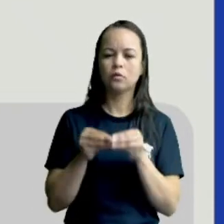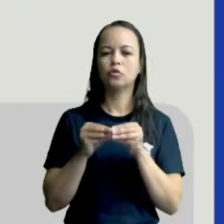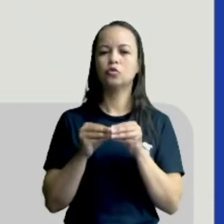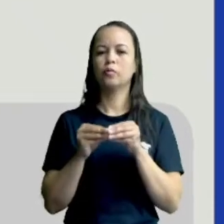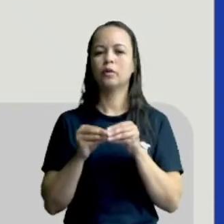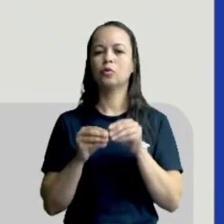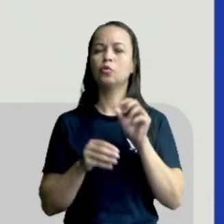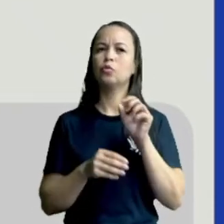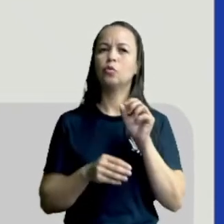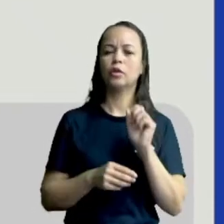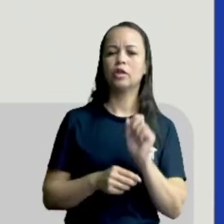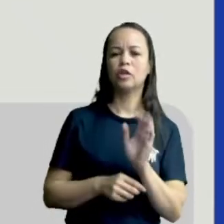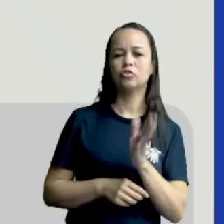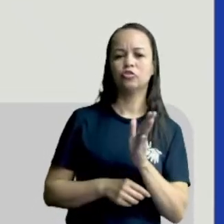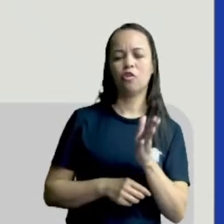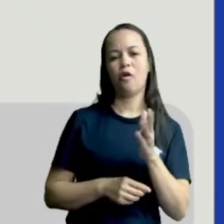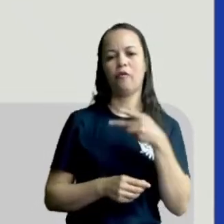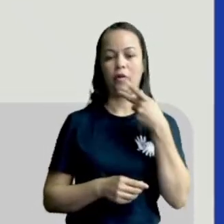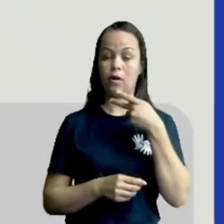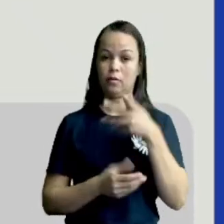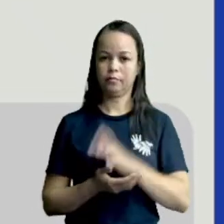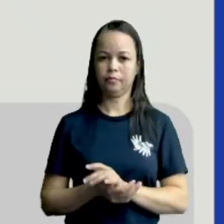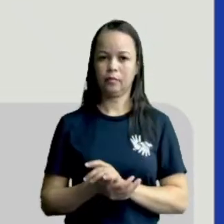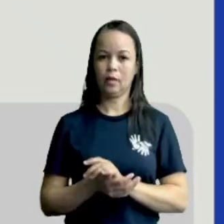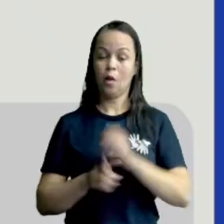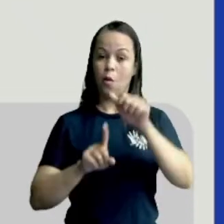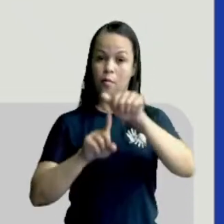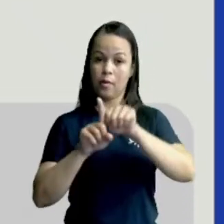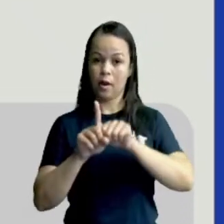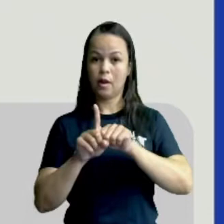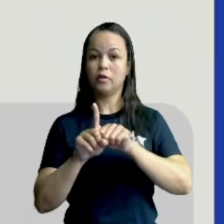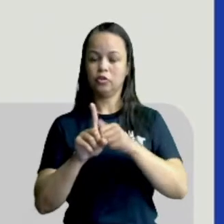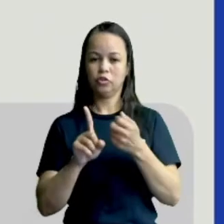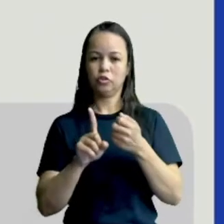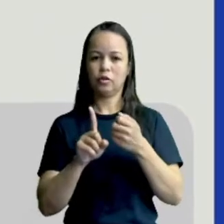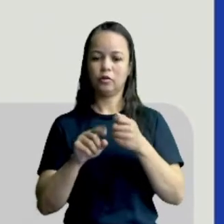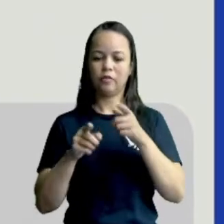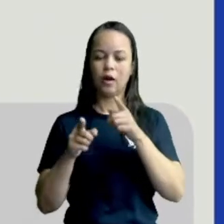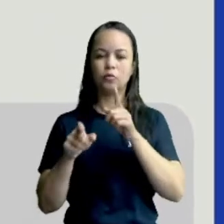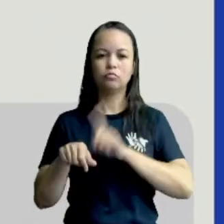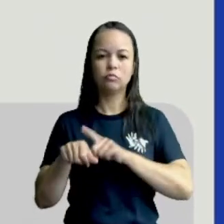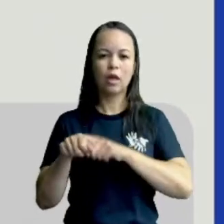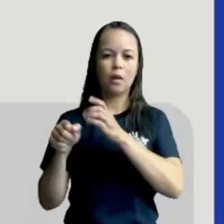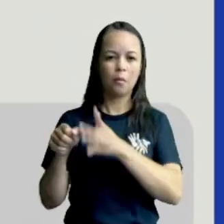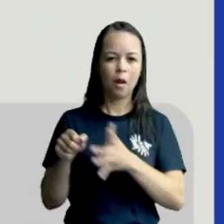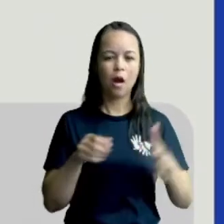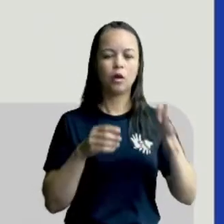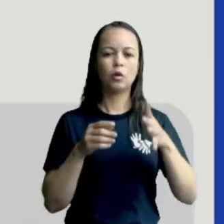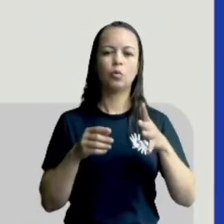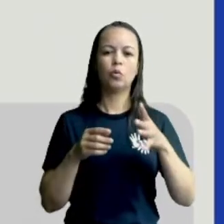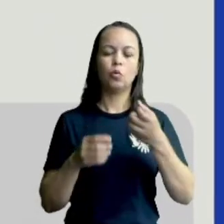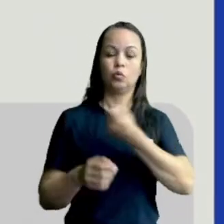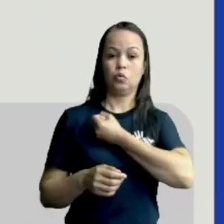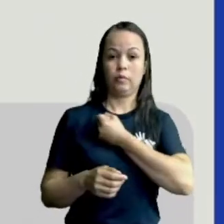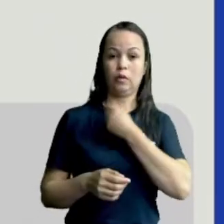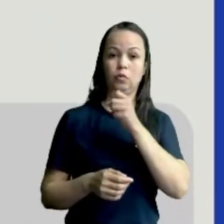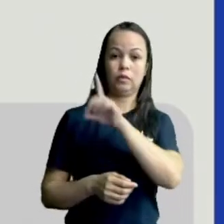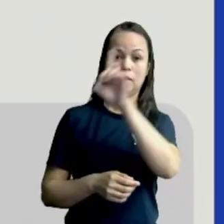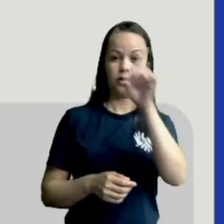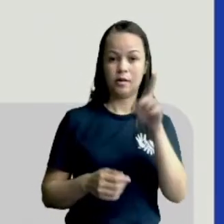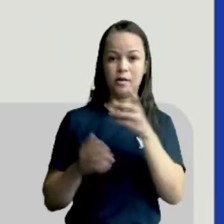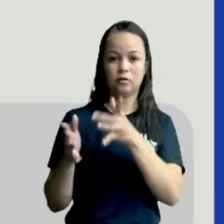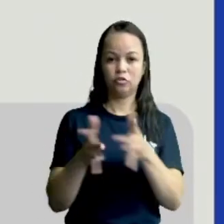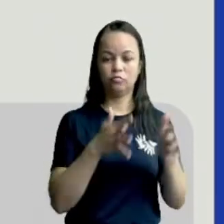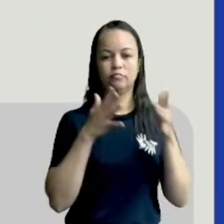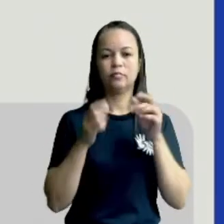gente já vem falando. O mês é o intervalo de tempo correspondente a um determinado número de dias. Então, um mês,